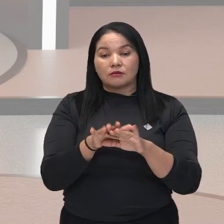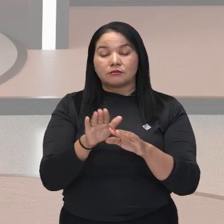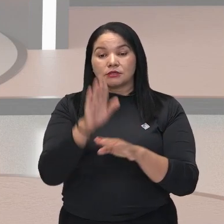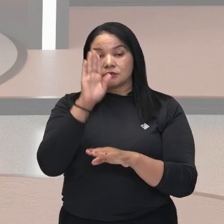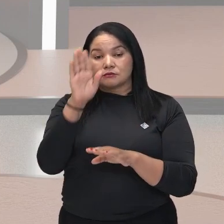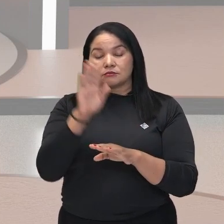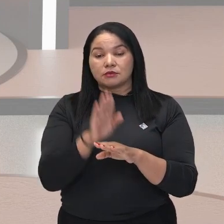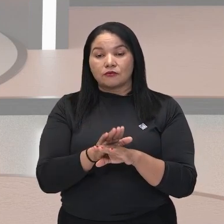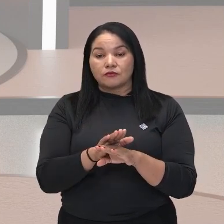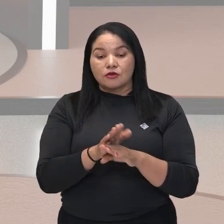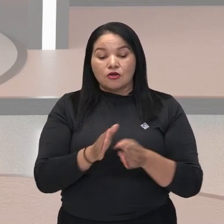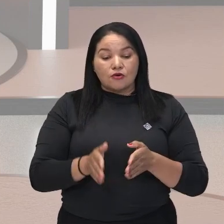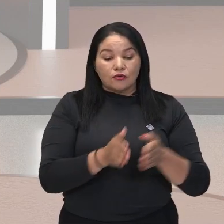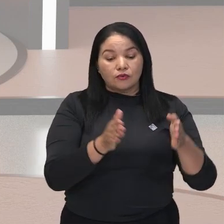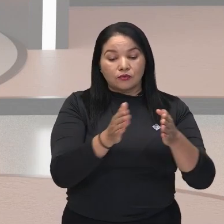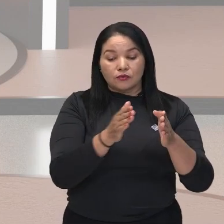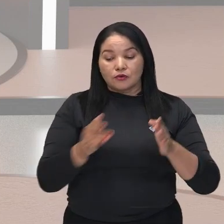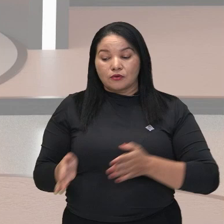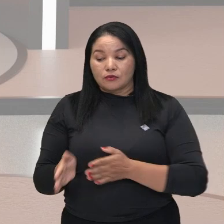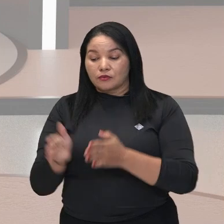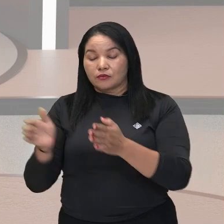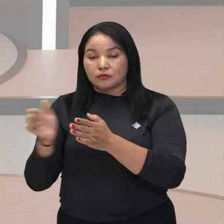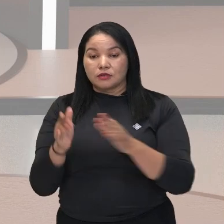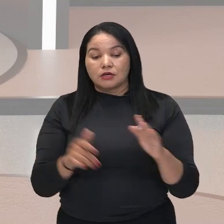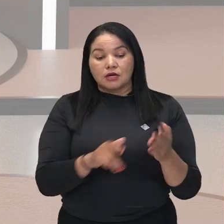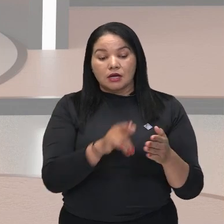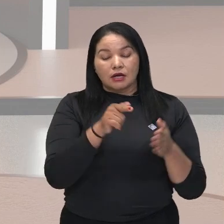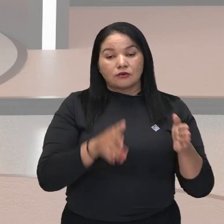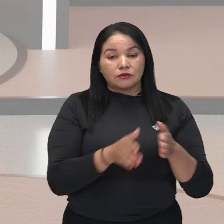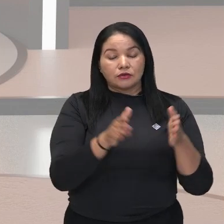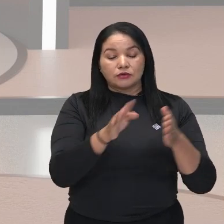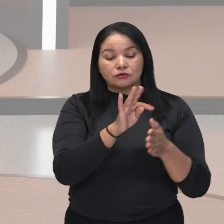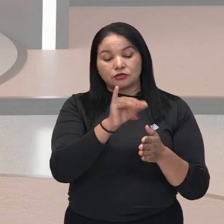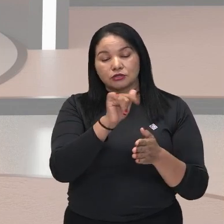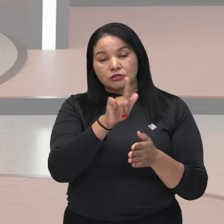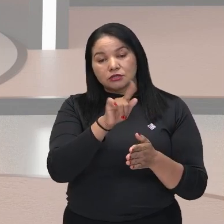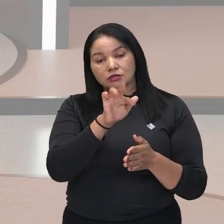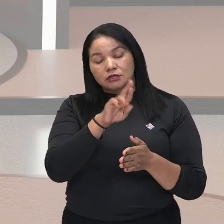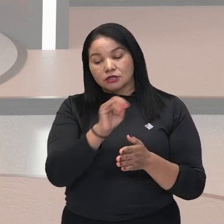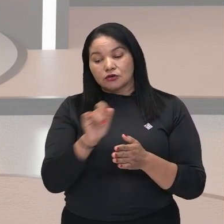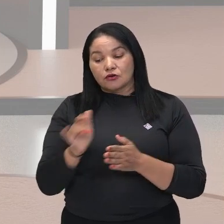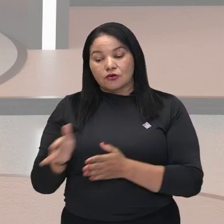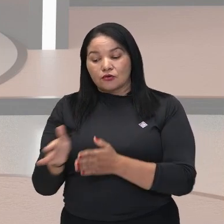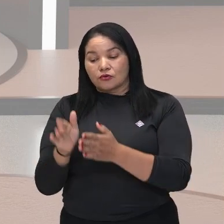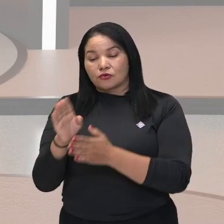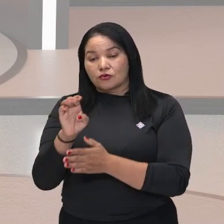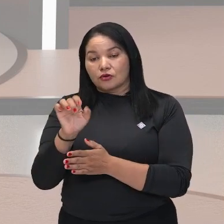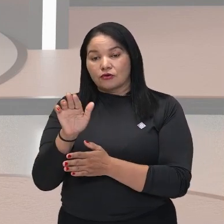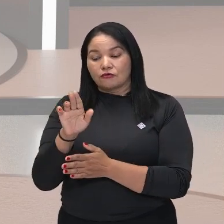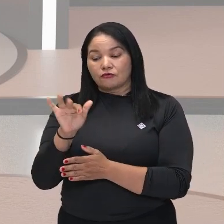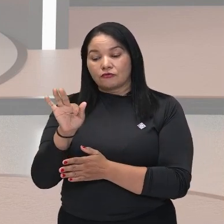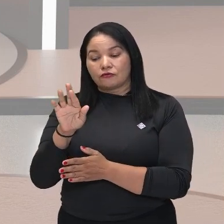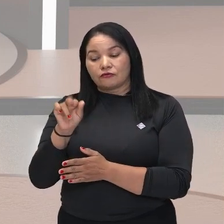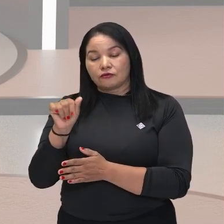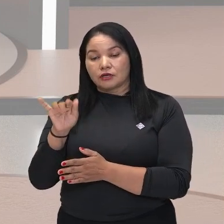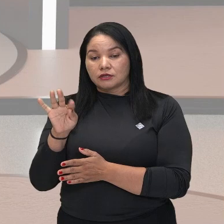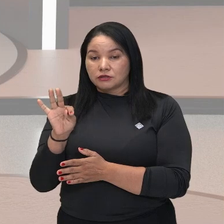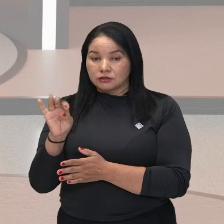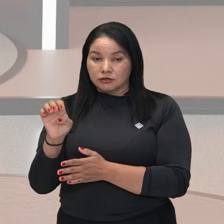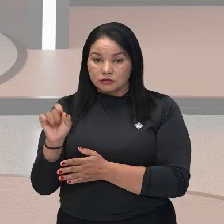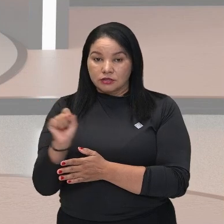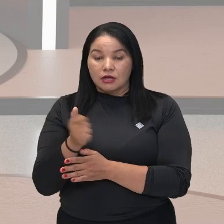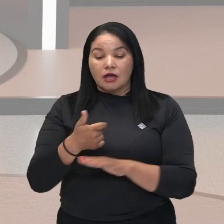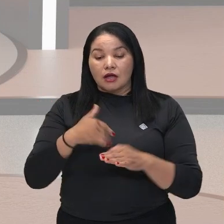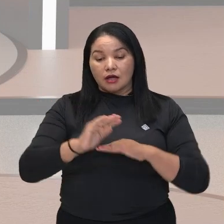os rios Tigre e Eufrates, vai localizar uma área, né, da planície da Mesopotâmia,